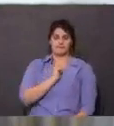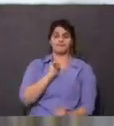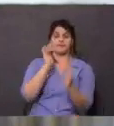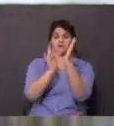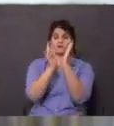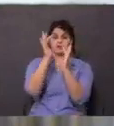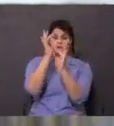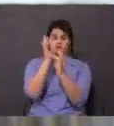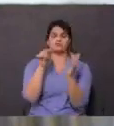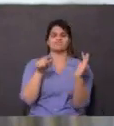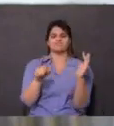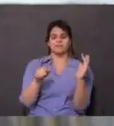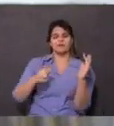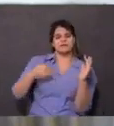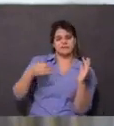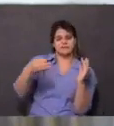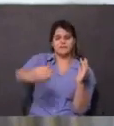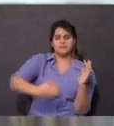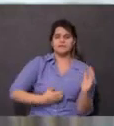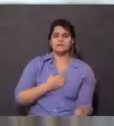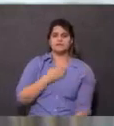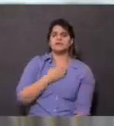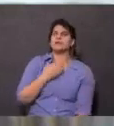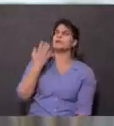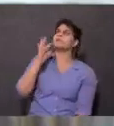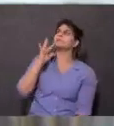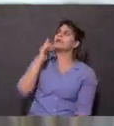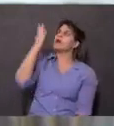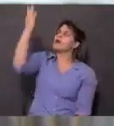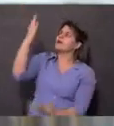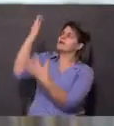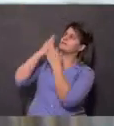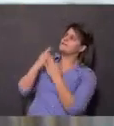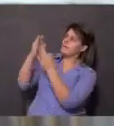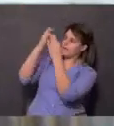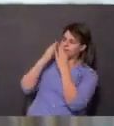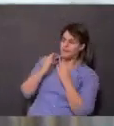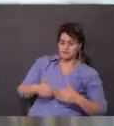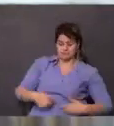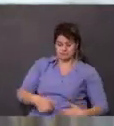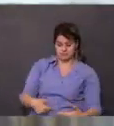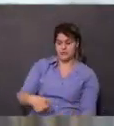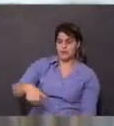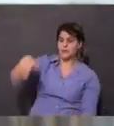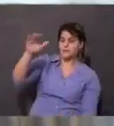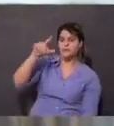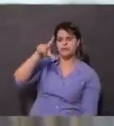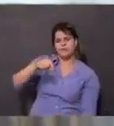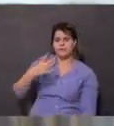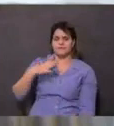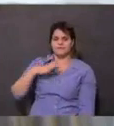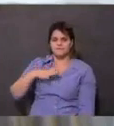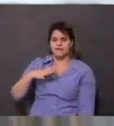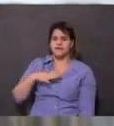Jesus sentiu sempre a força do seu amor desde o seio materno, passando pelas aflições da sua